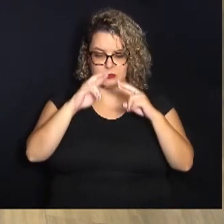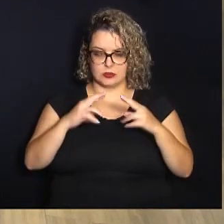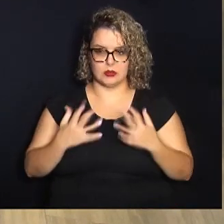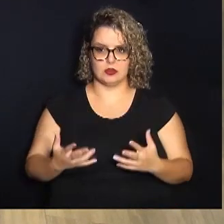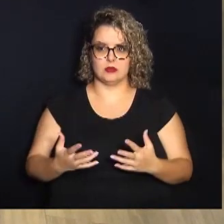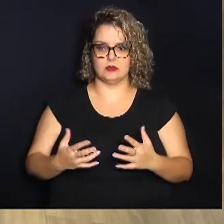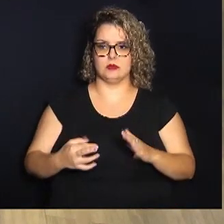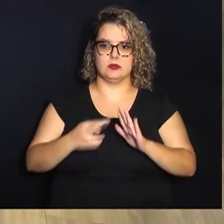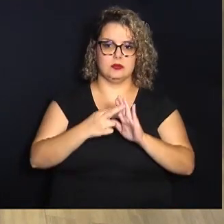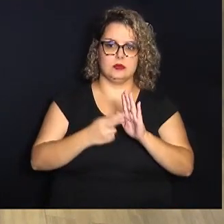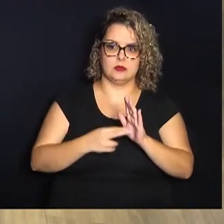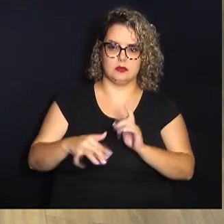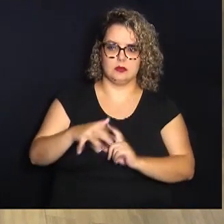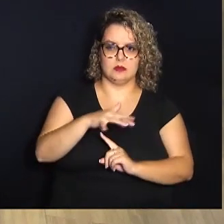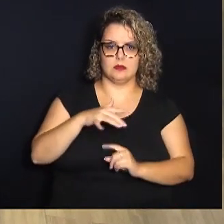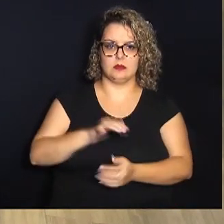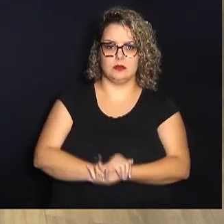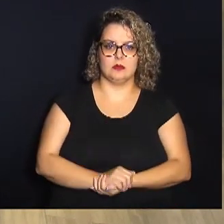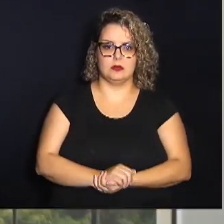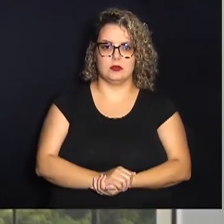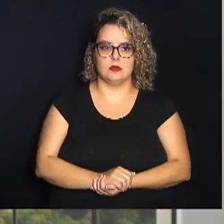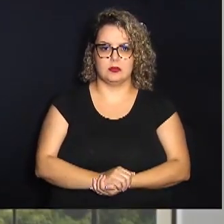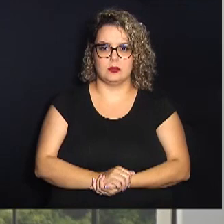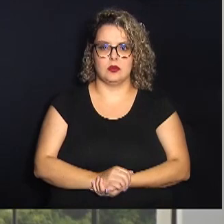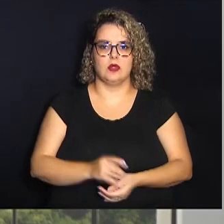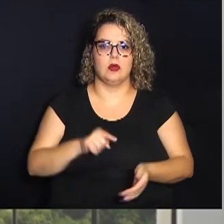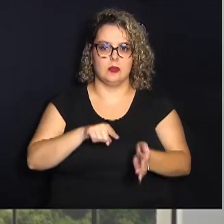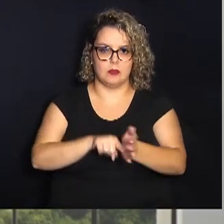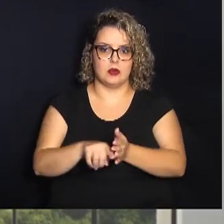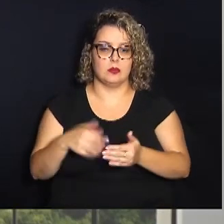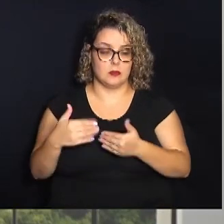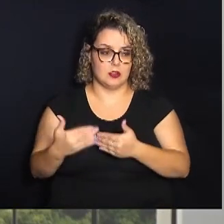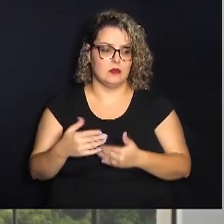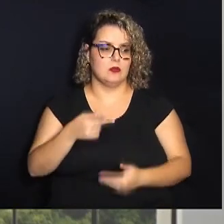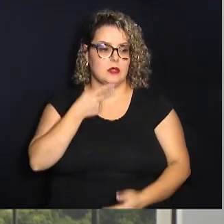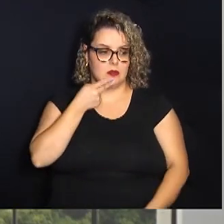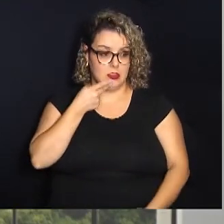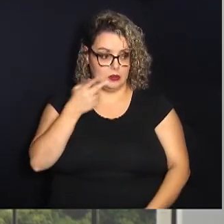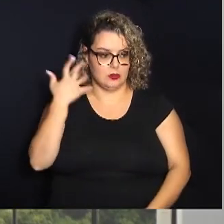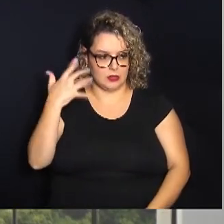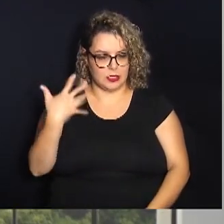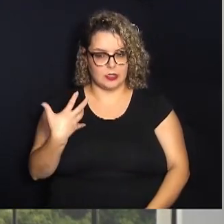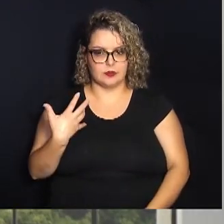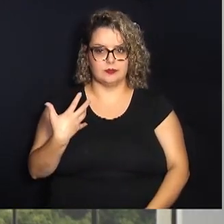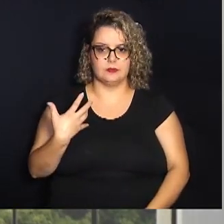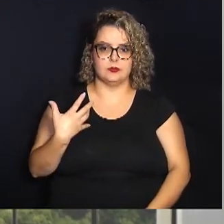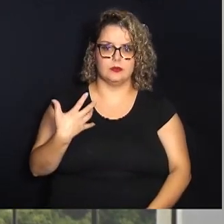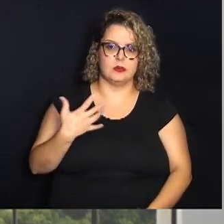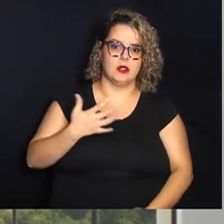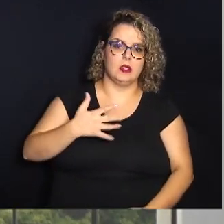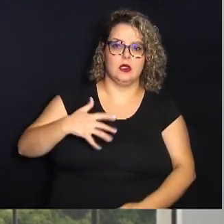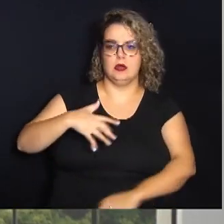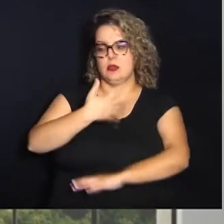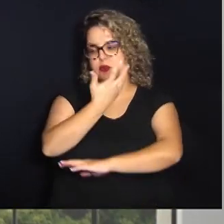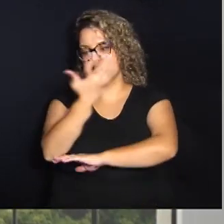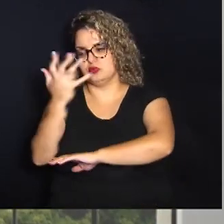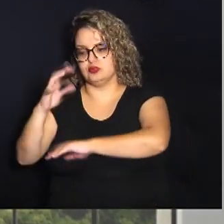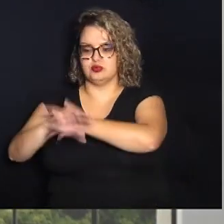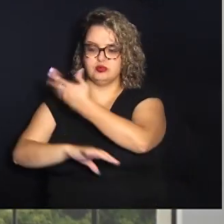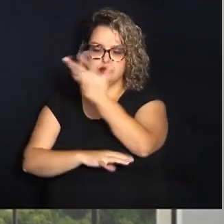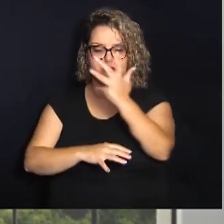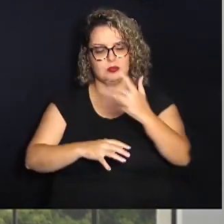regras ambientais. Eu ia perguntar mais para frente, mas já que você citou, Gui, dessa questão de área mais arborizada e área